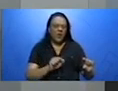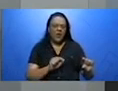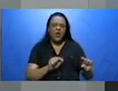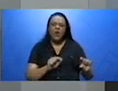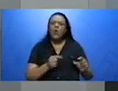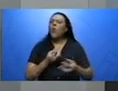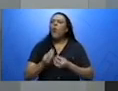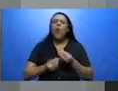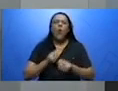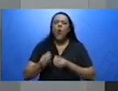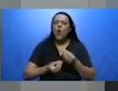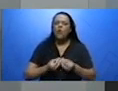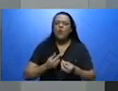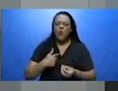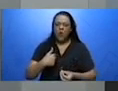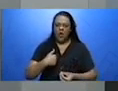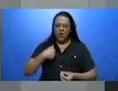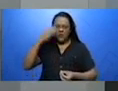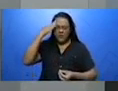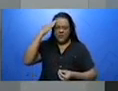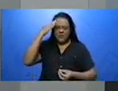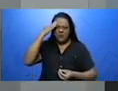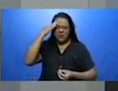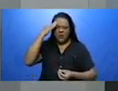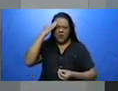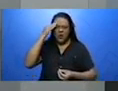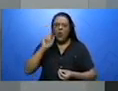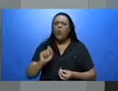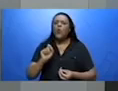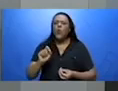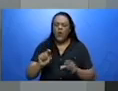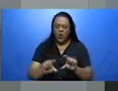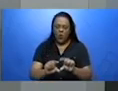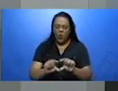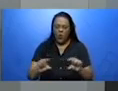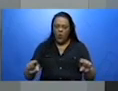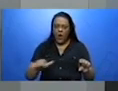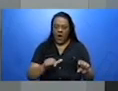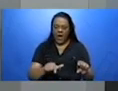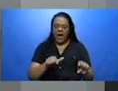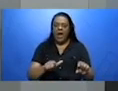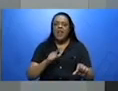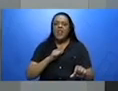oração? É constituída uma oração quando eu possuo um verbo.